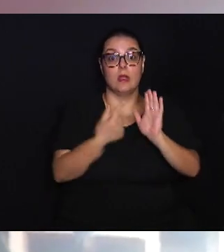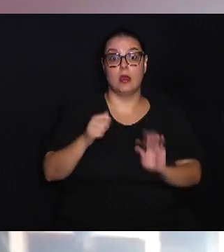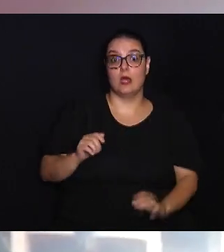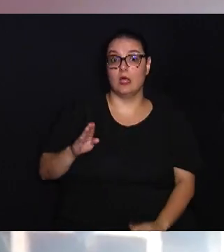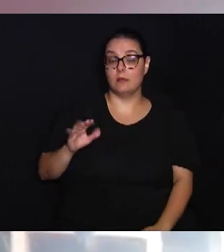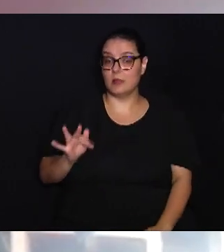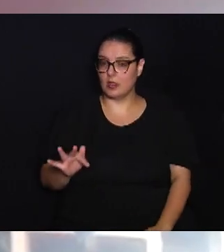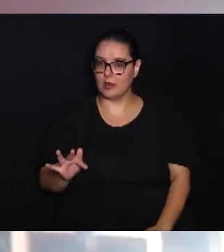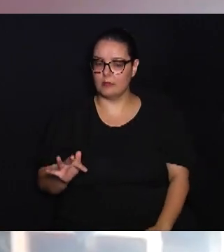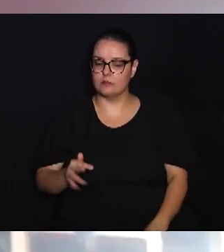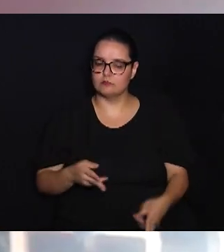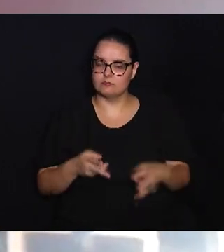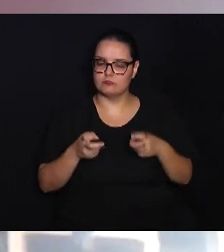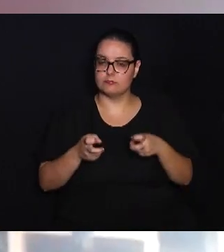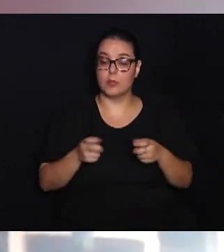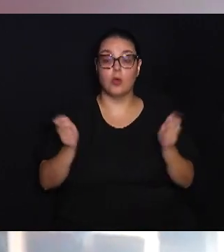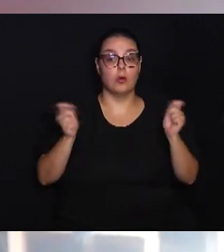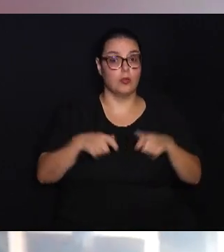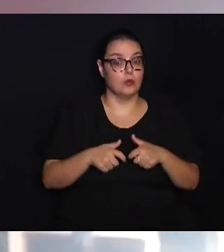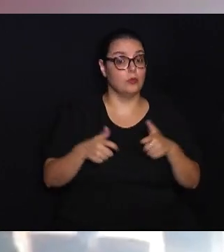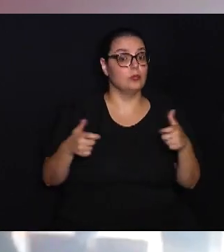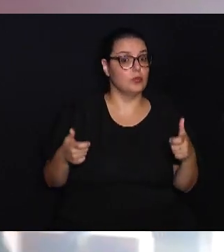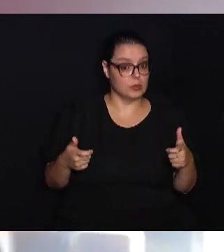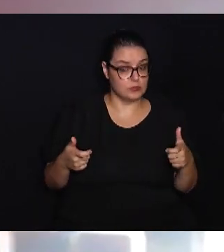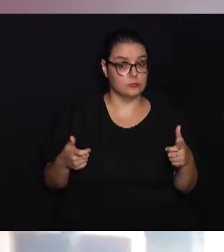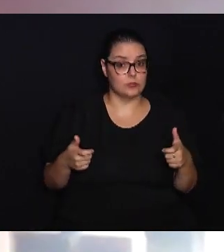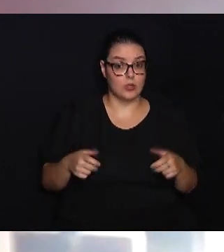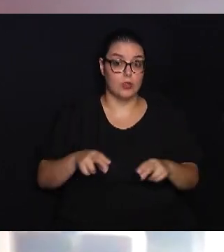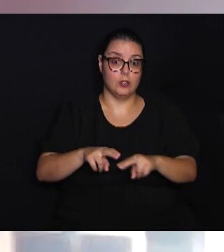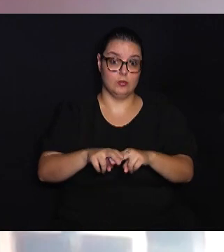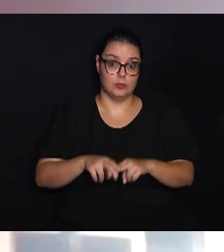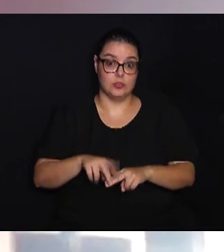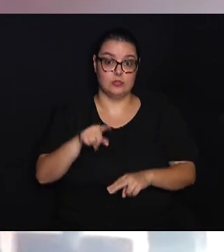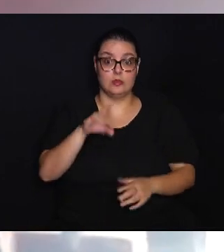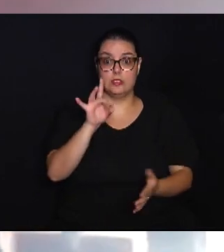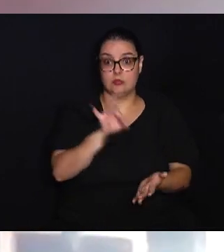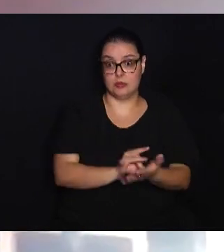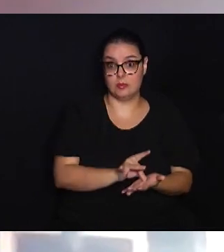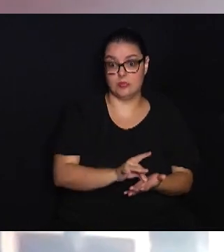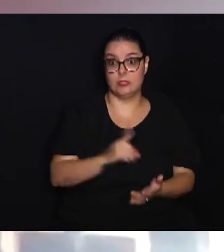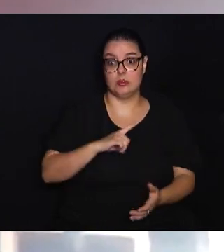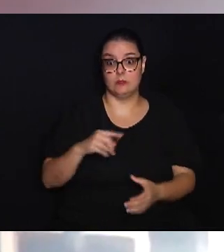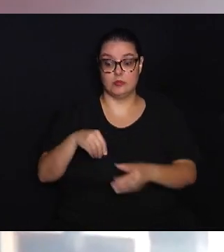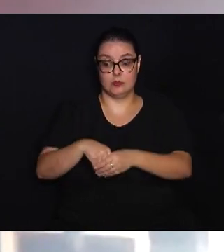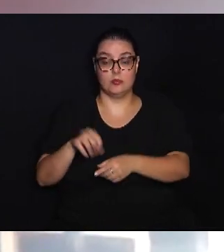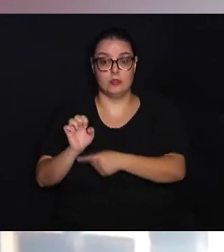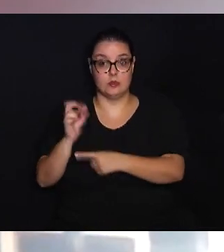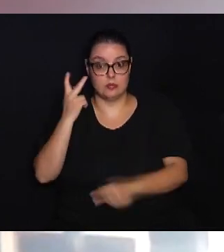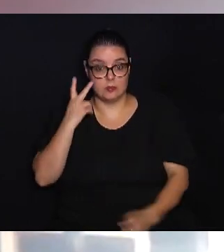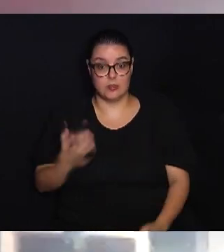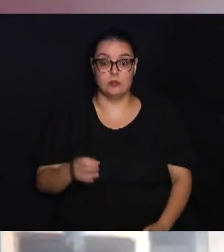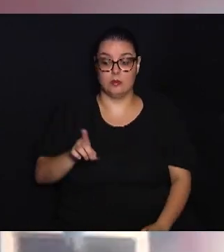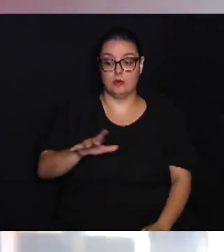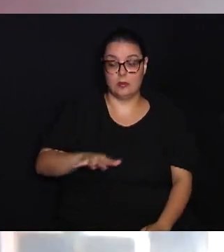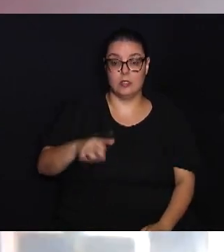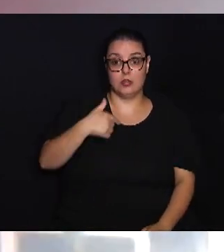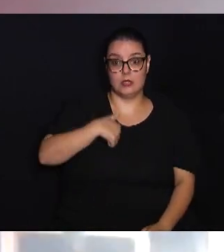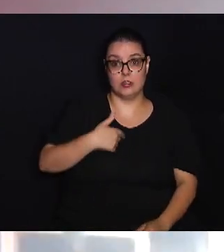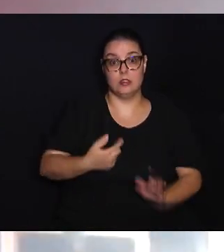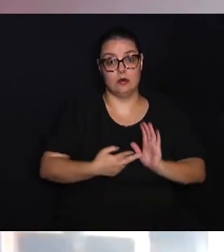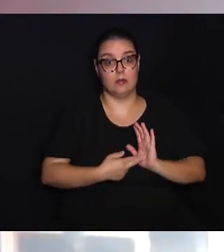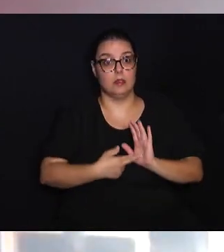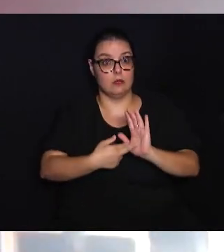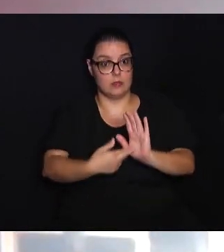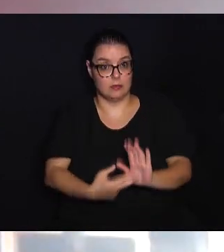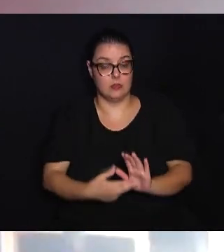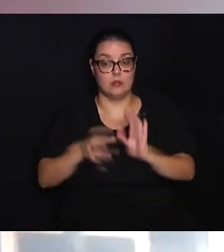marcas a abf enxerga isso com muito potencial por isso efetivamente nós temos o interior de São Paulo uma Diretoria